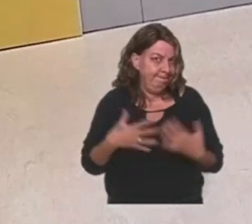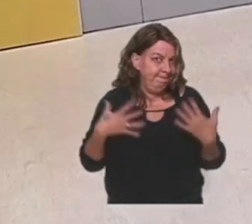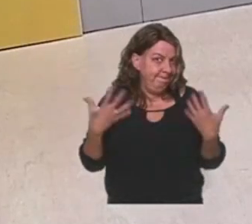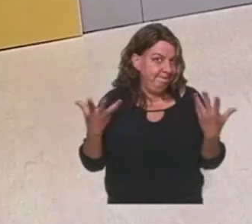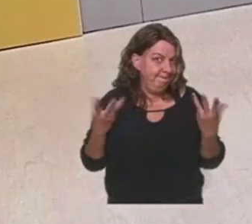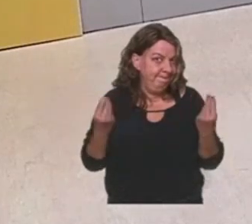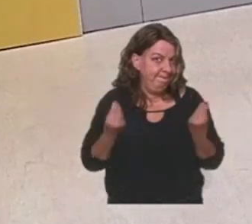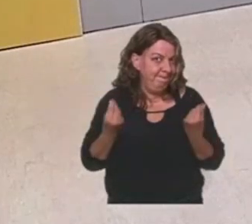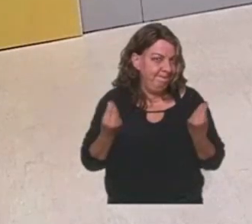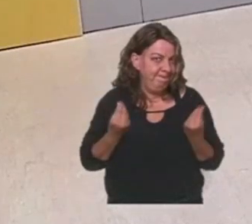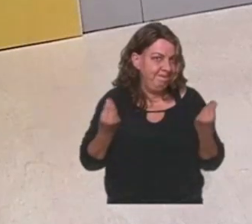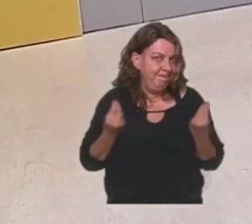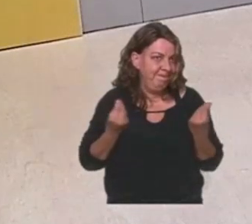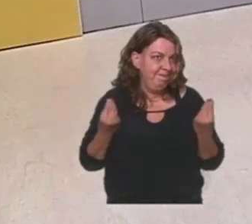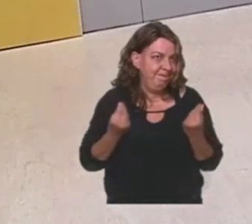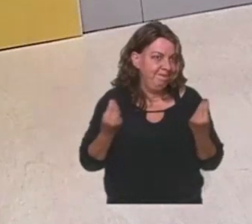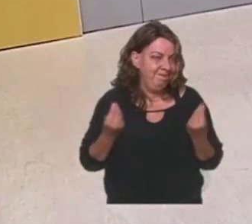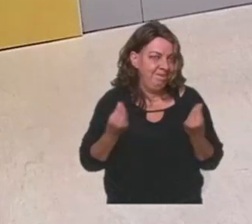5757.